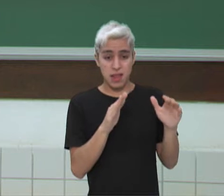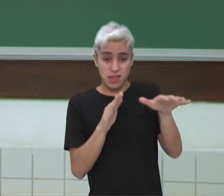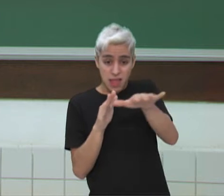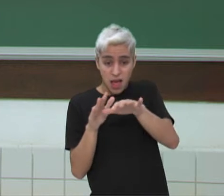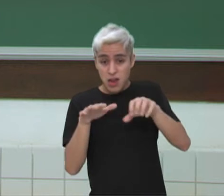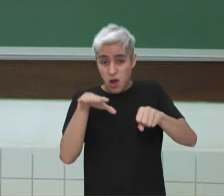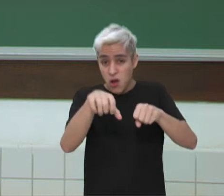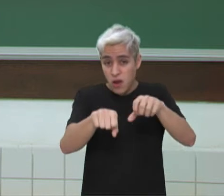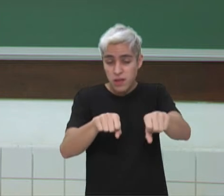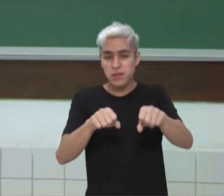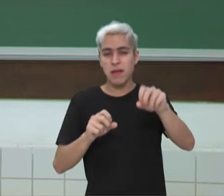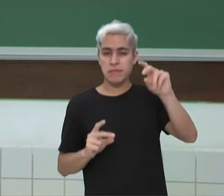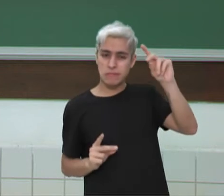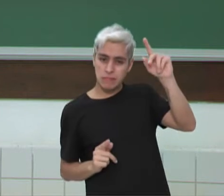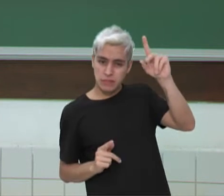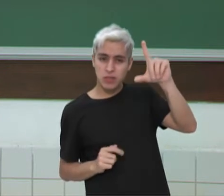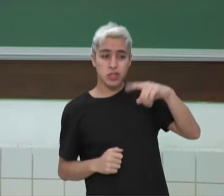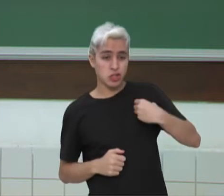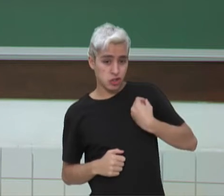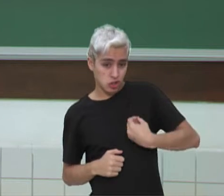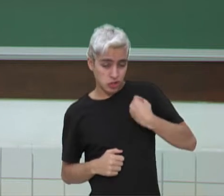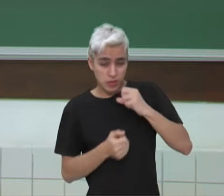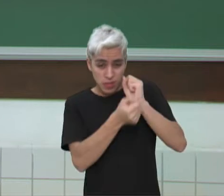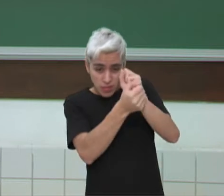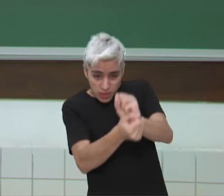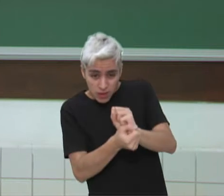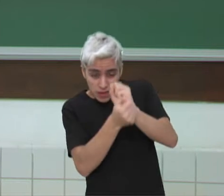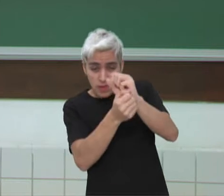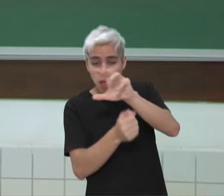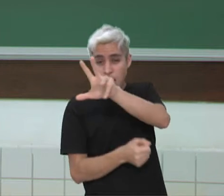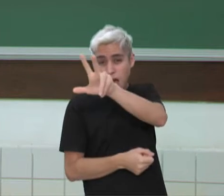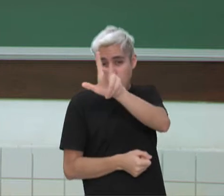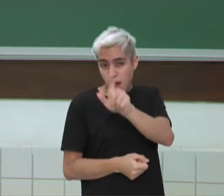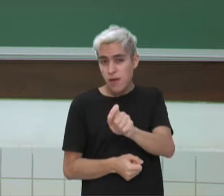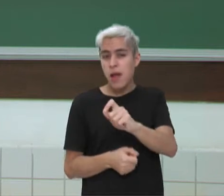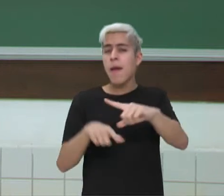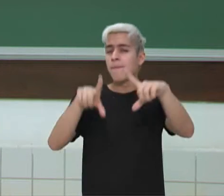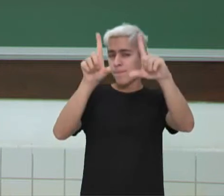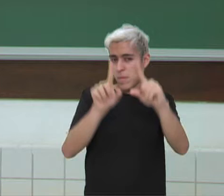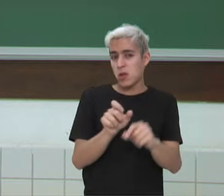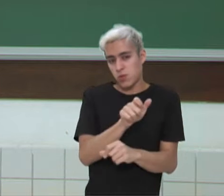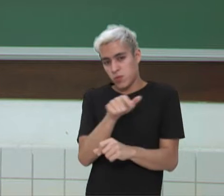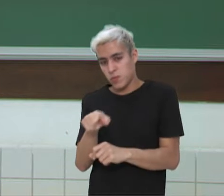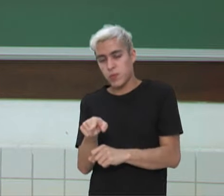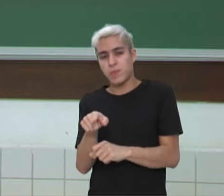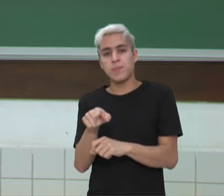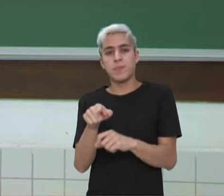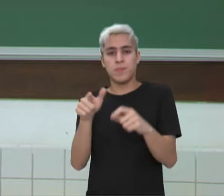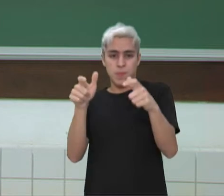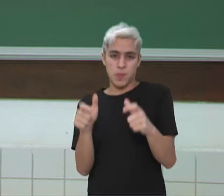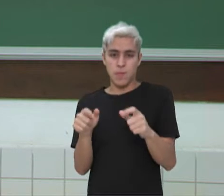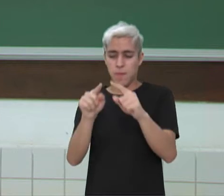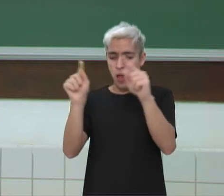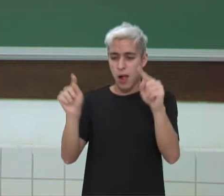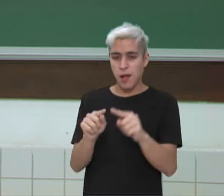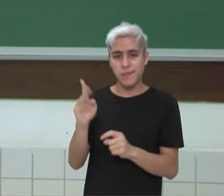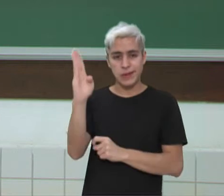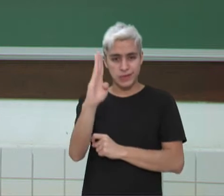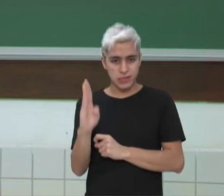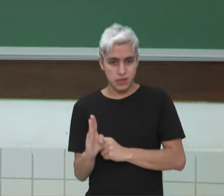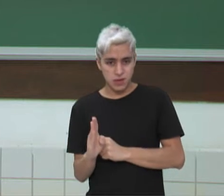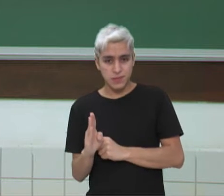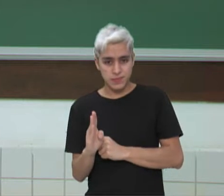espanhola, a presença do escravo, do escravizado africano, foi menor do que no Brasil. Foi menor nas